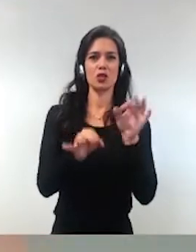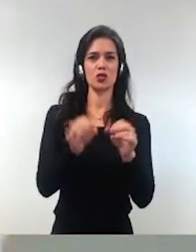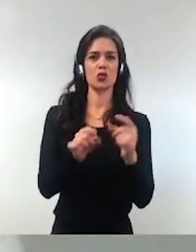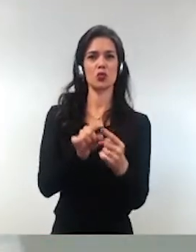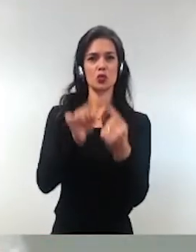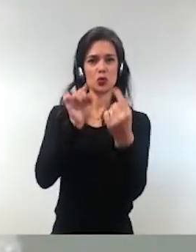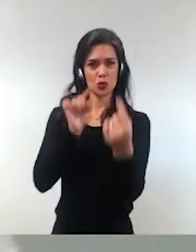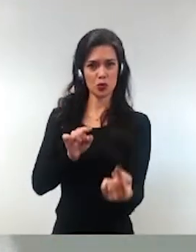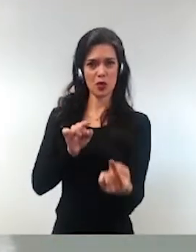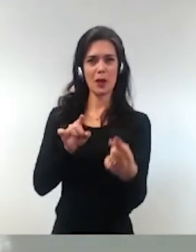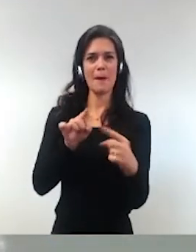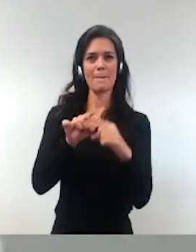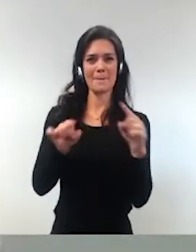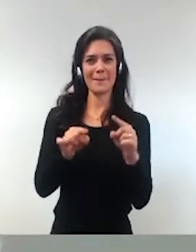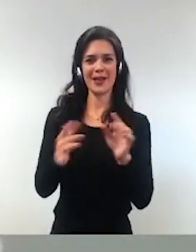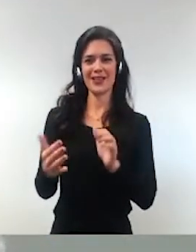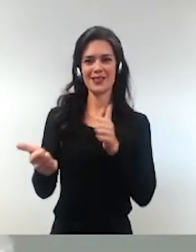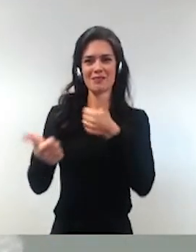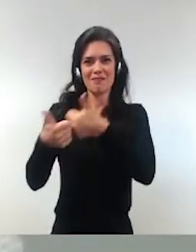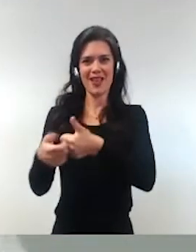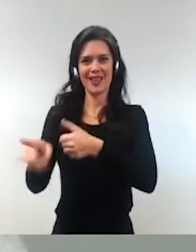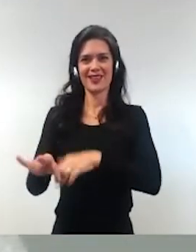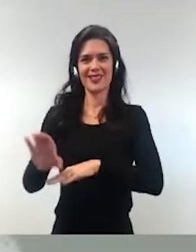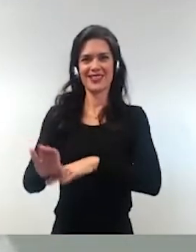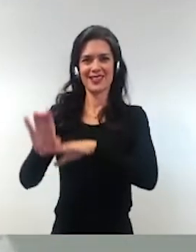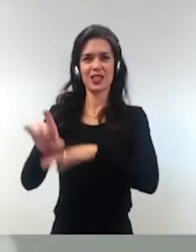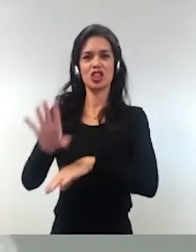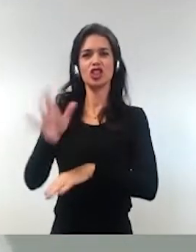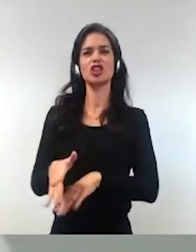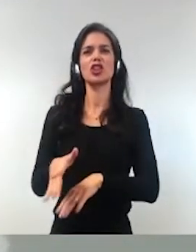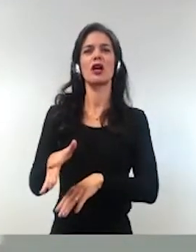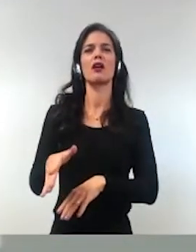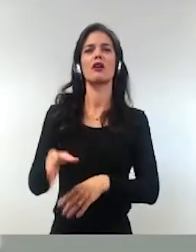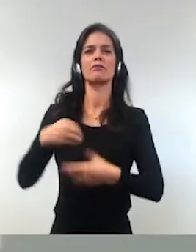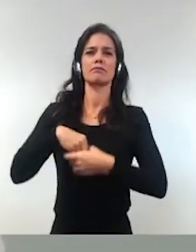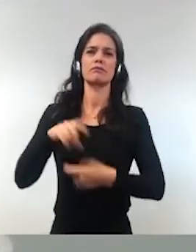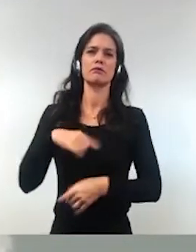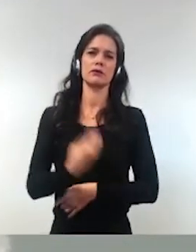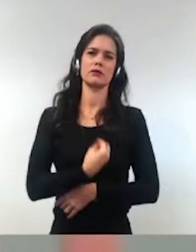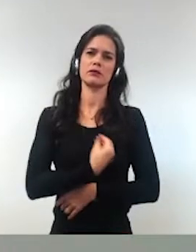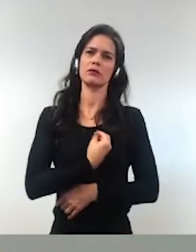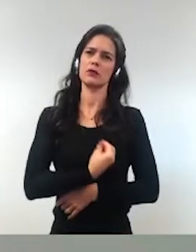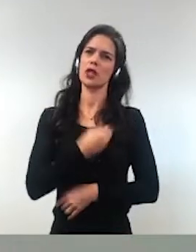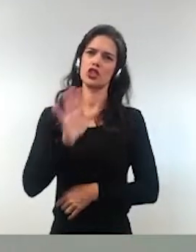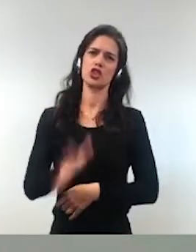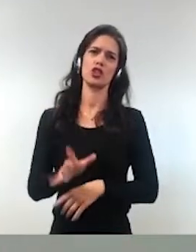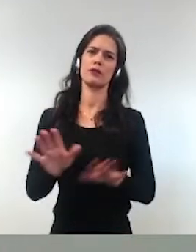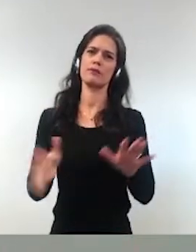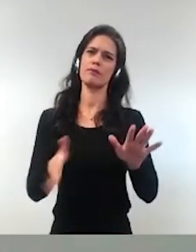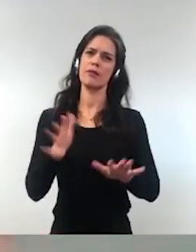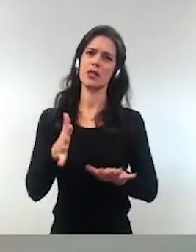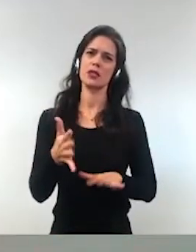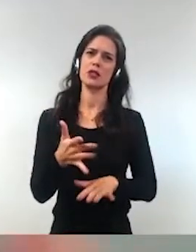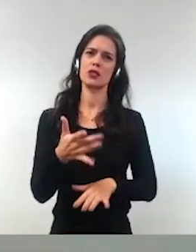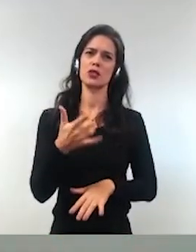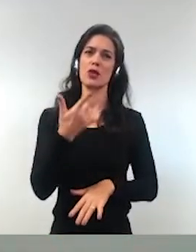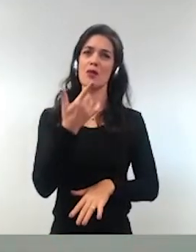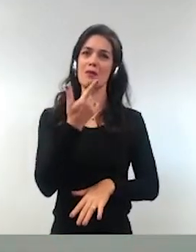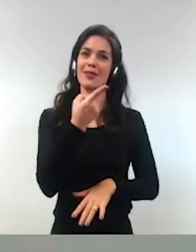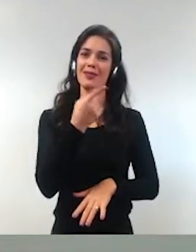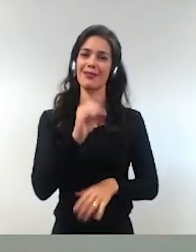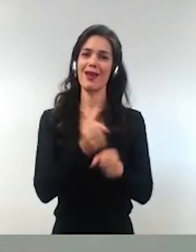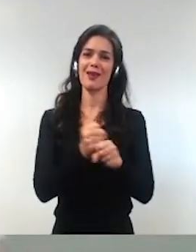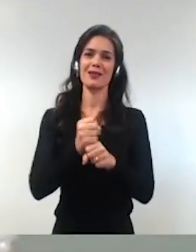mas ao mesmo tempo perto do cidadão, já fazia parte da nossa realidade há pelo menos quase uma década em que